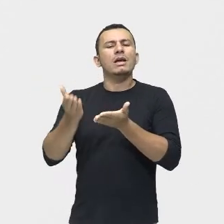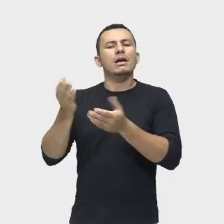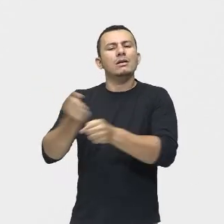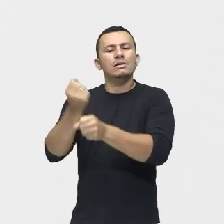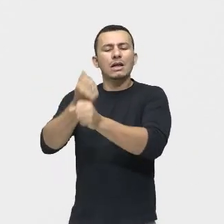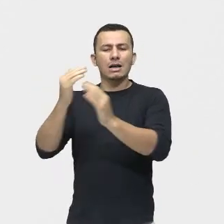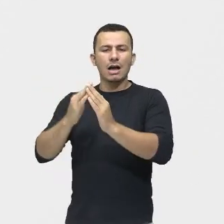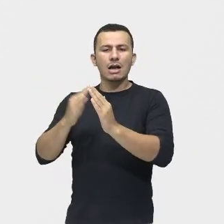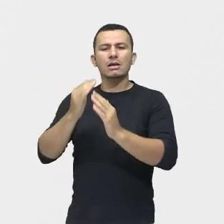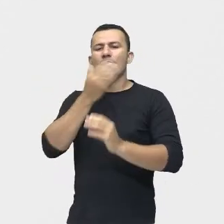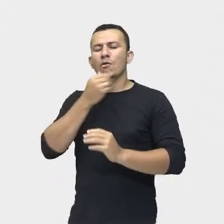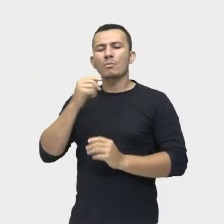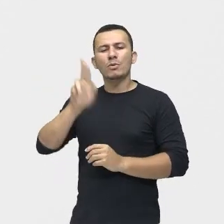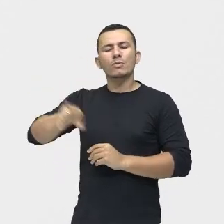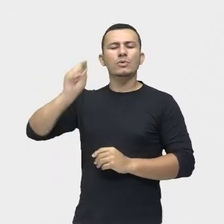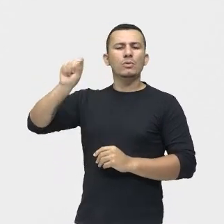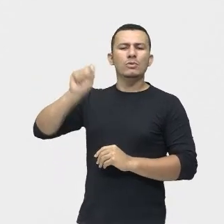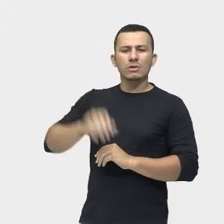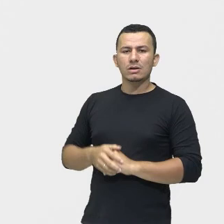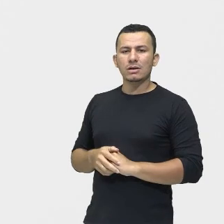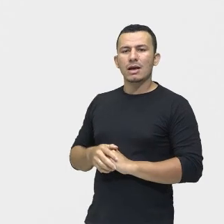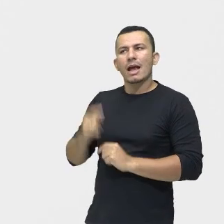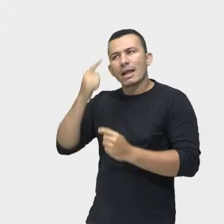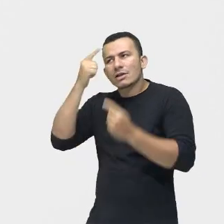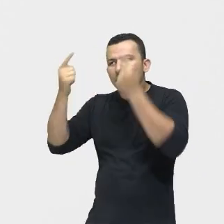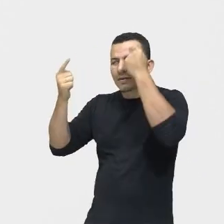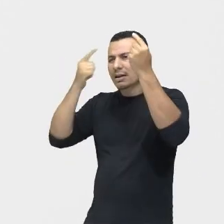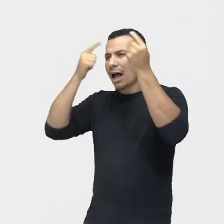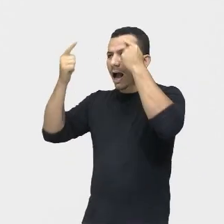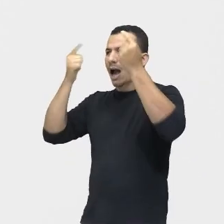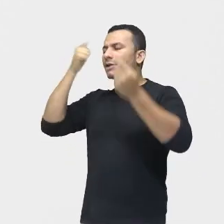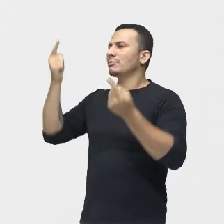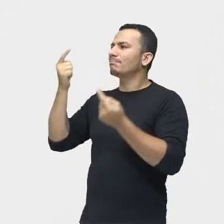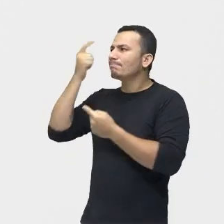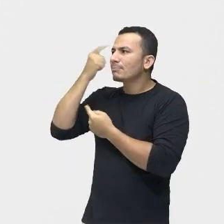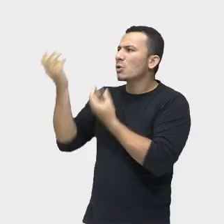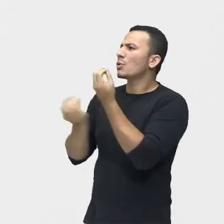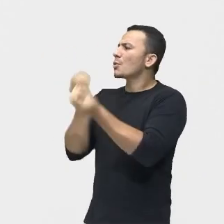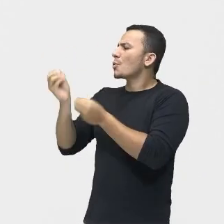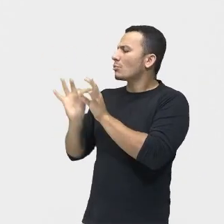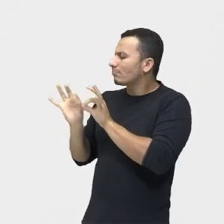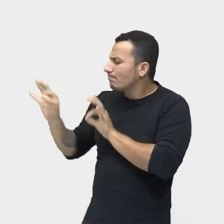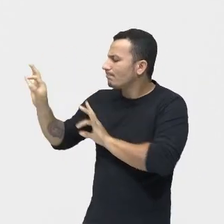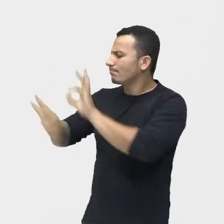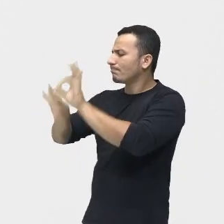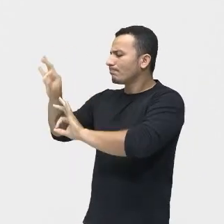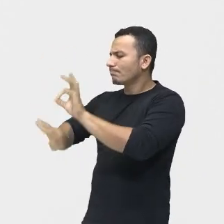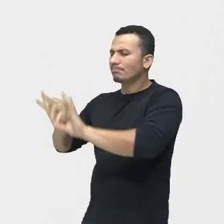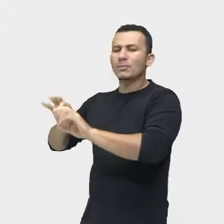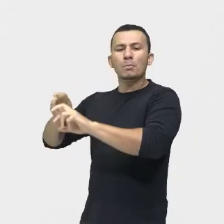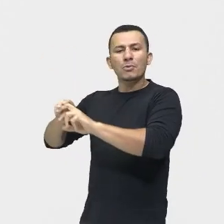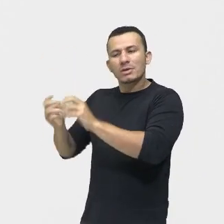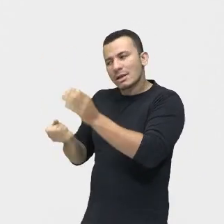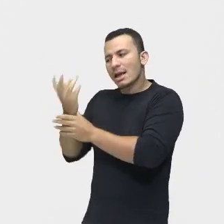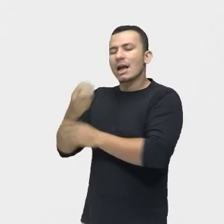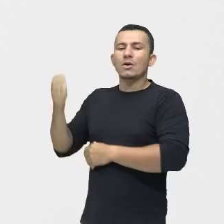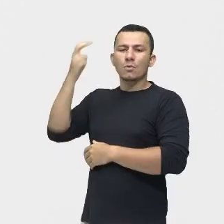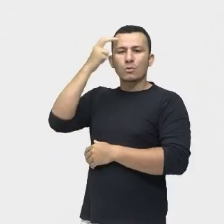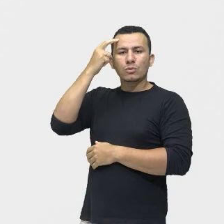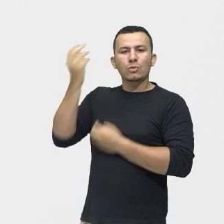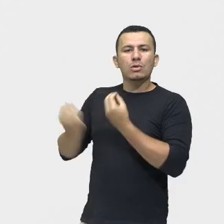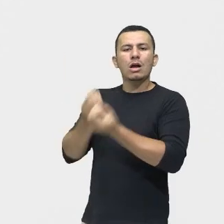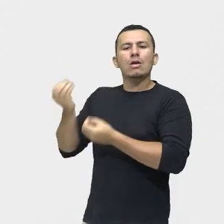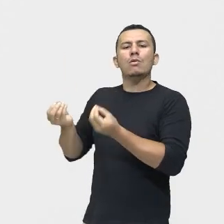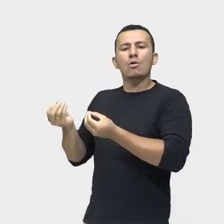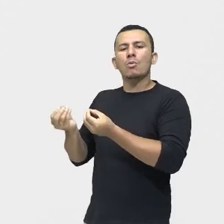Essa criatividade vai produzir o quê? Cultura, mas como? Através dos hábitos, da forma